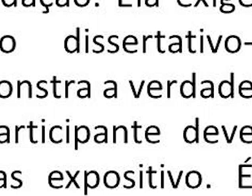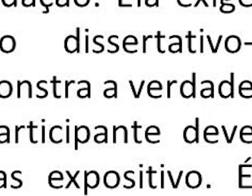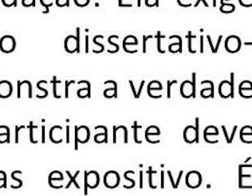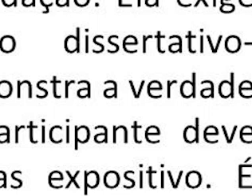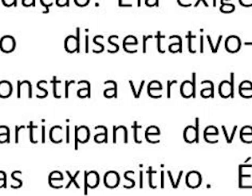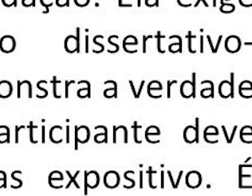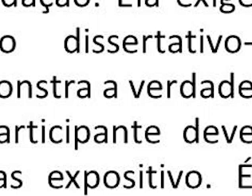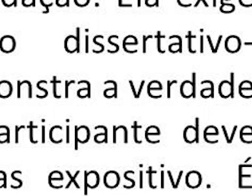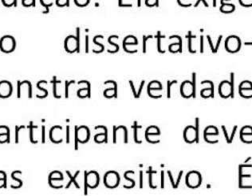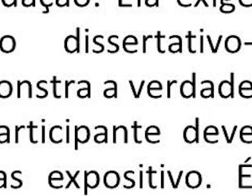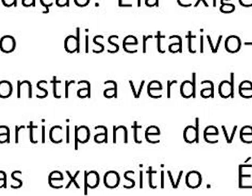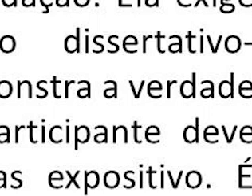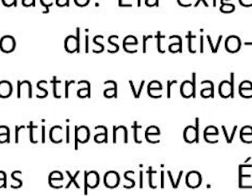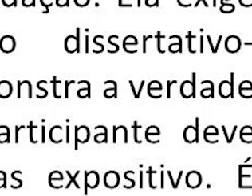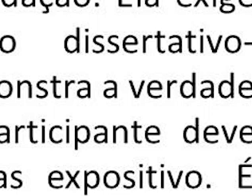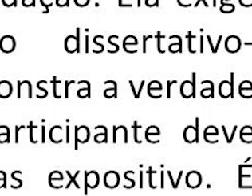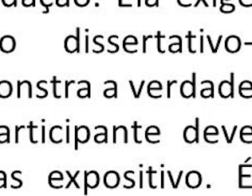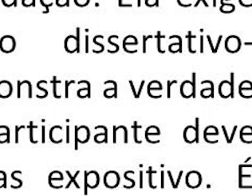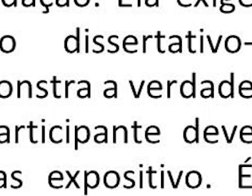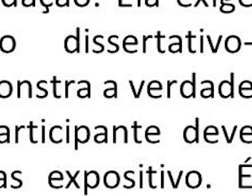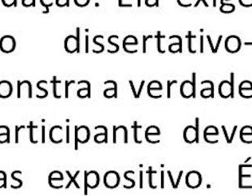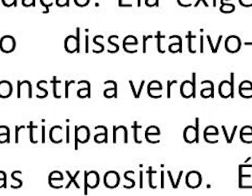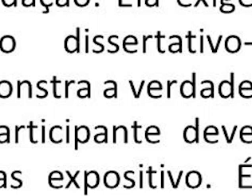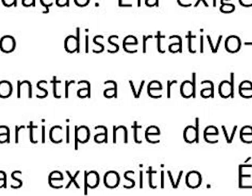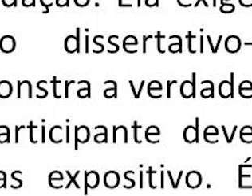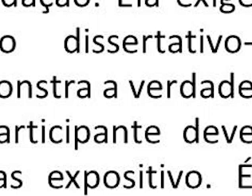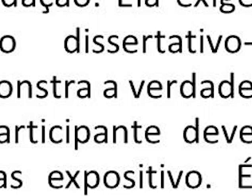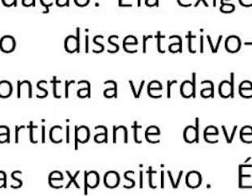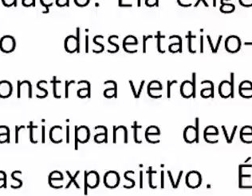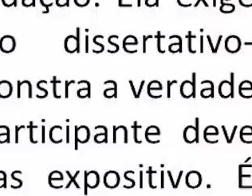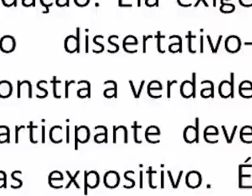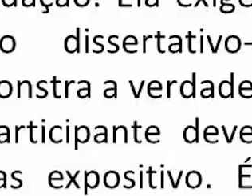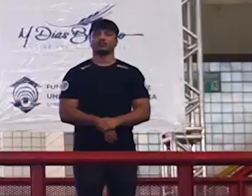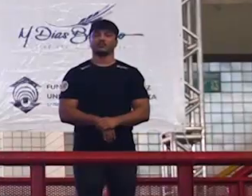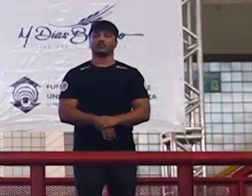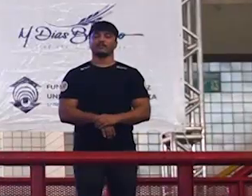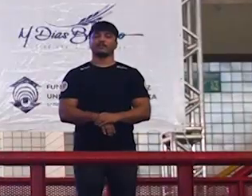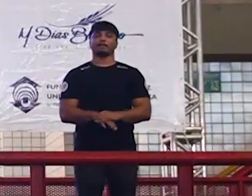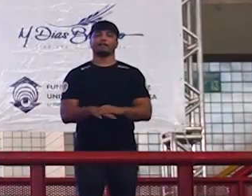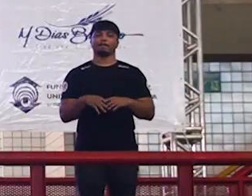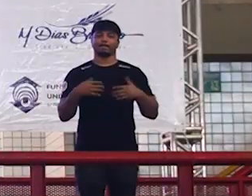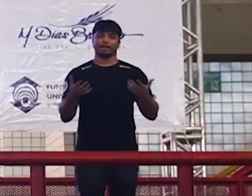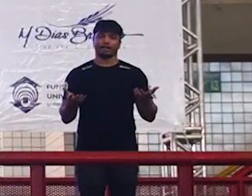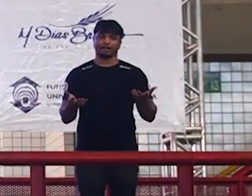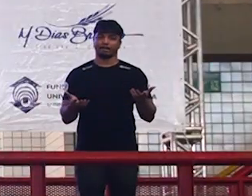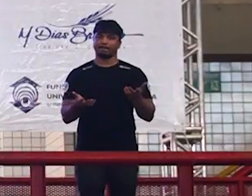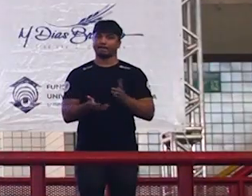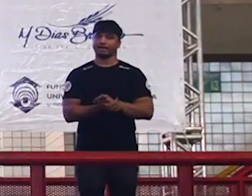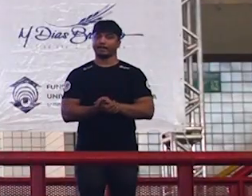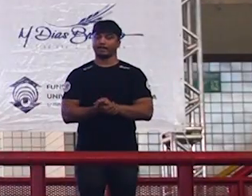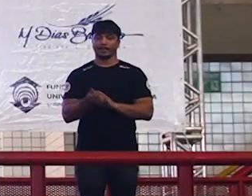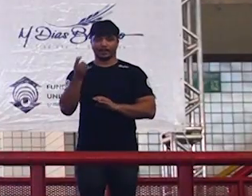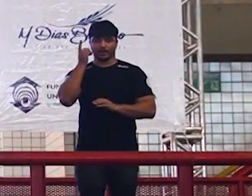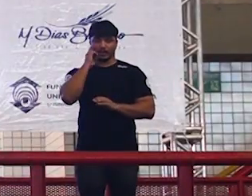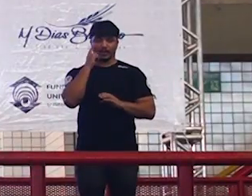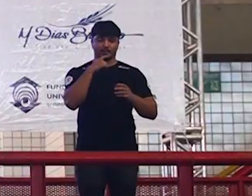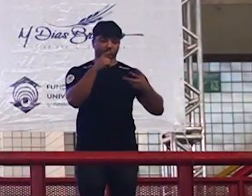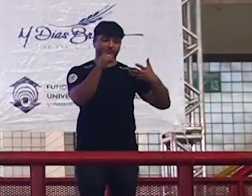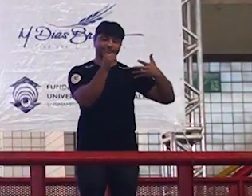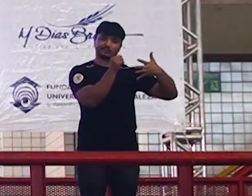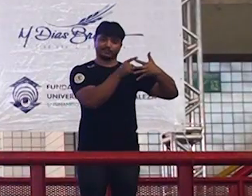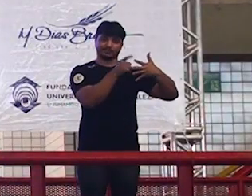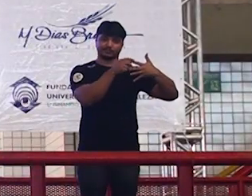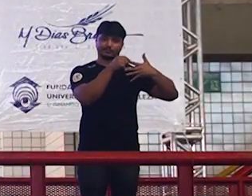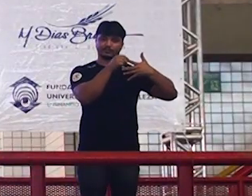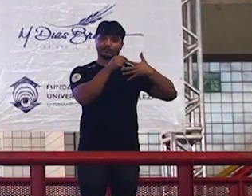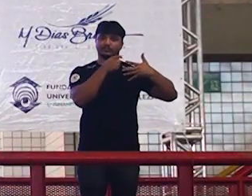Ei, galerinha da produção. Pronto, voltou. Pegou. Então, anote aí, ó. A competência